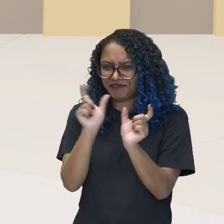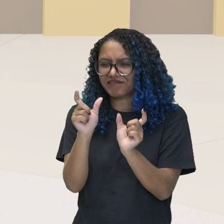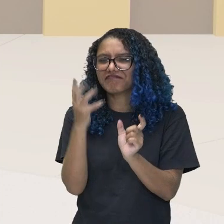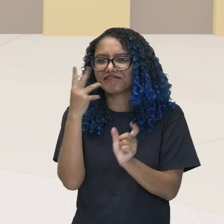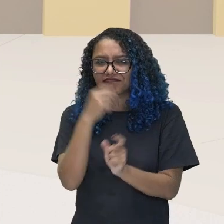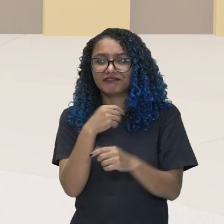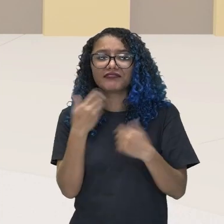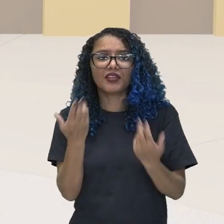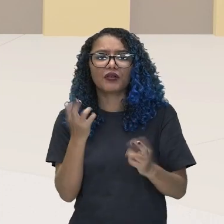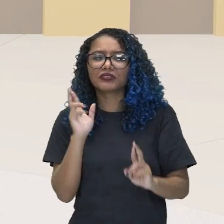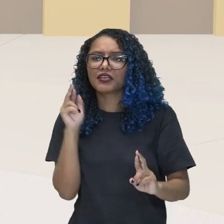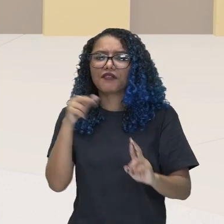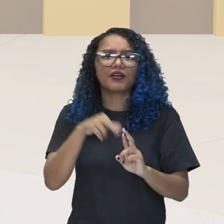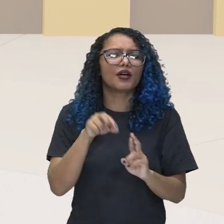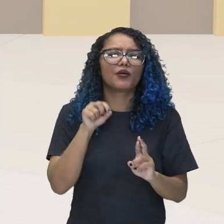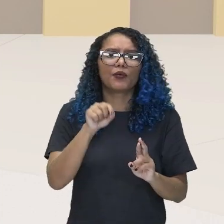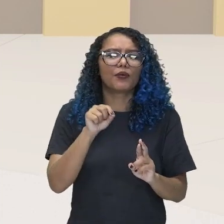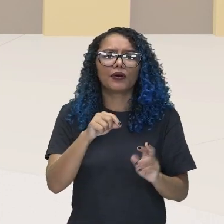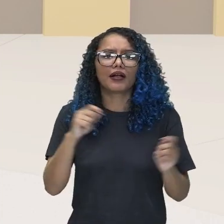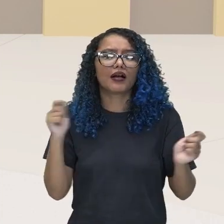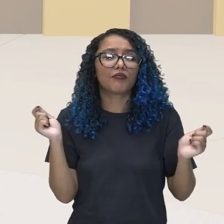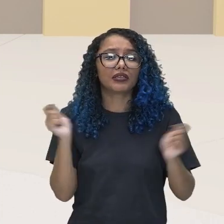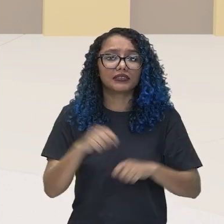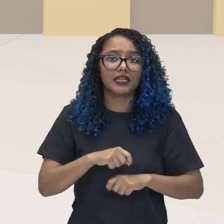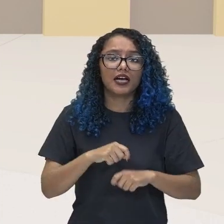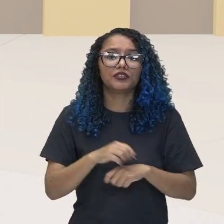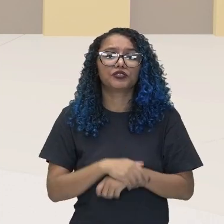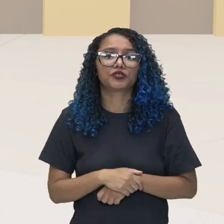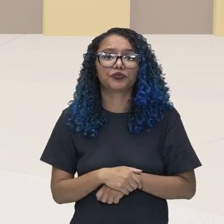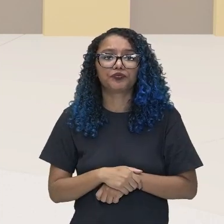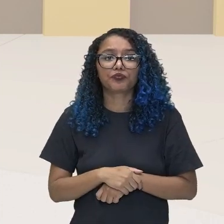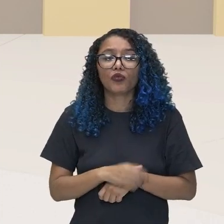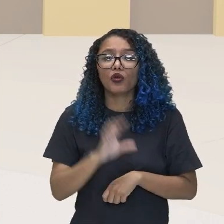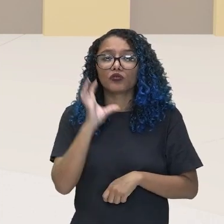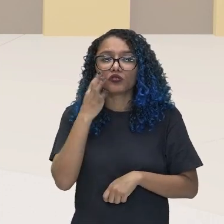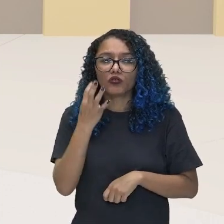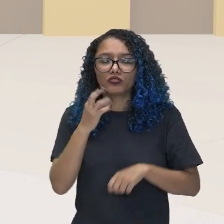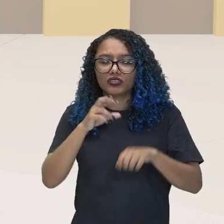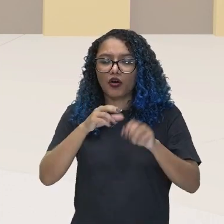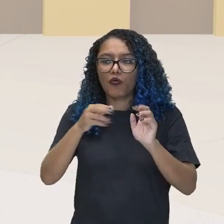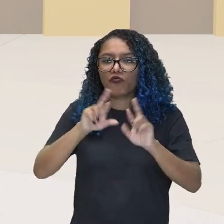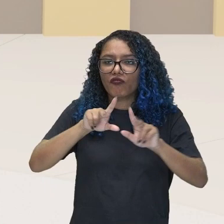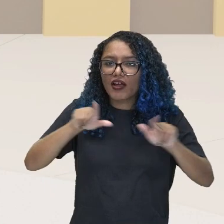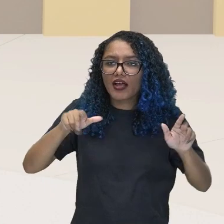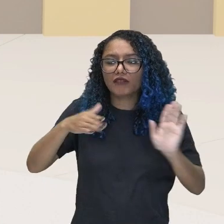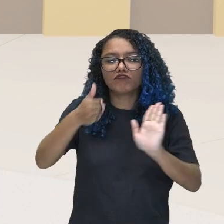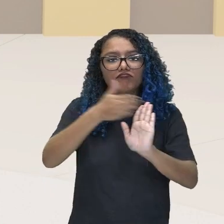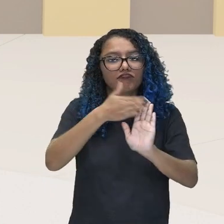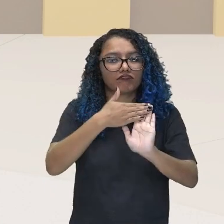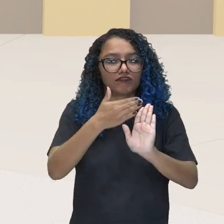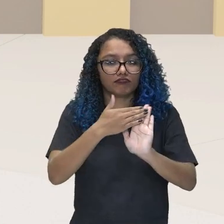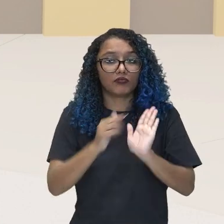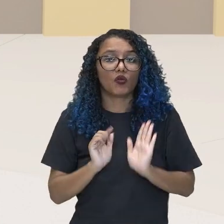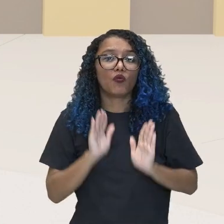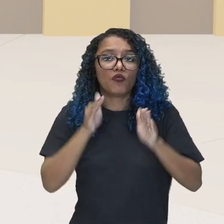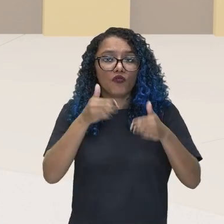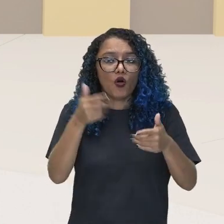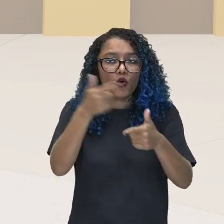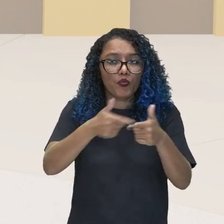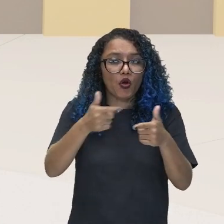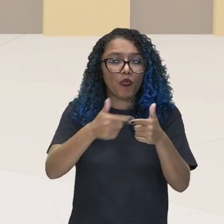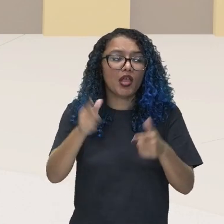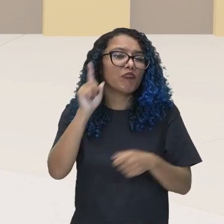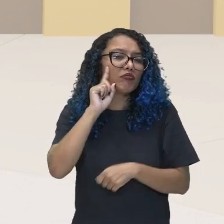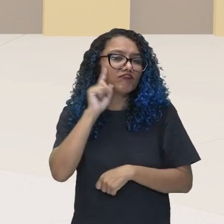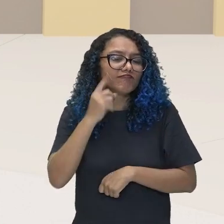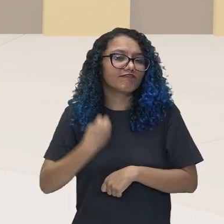à capacidade de propor soluções diferentes para problemas do cotidiano. Ter o